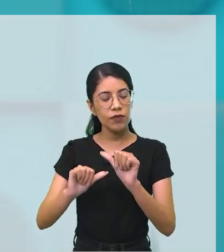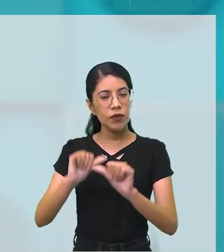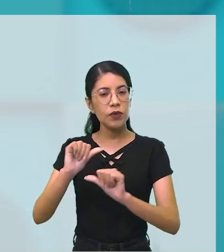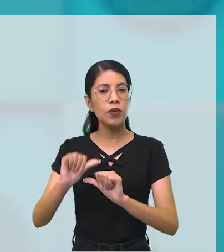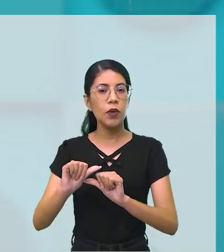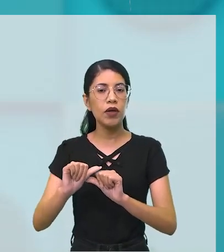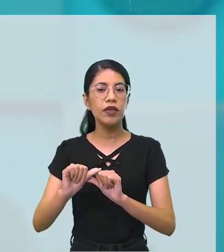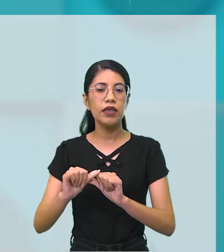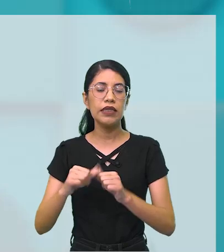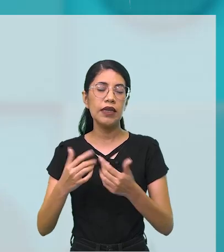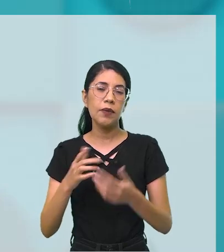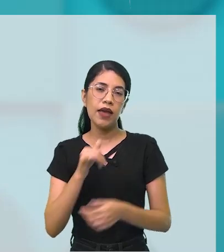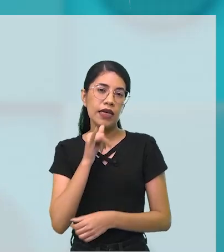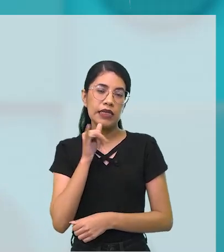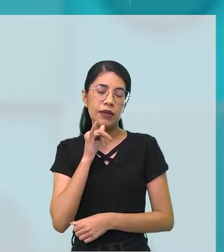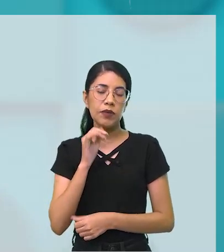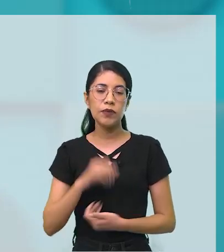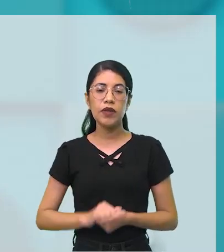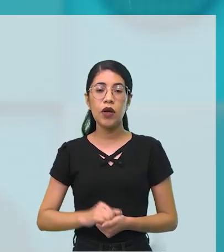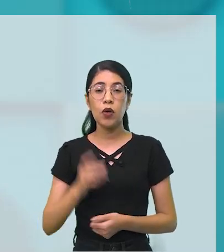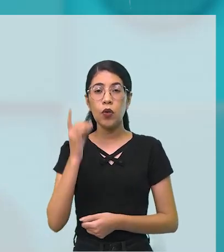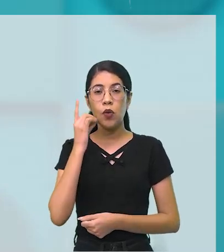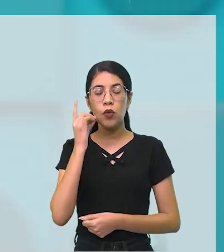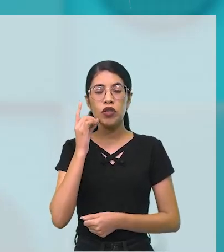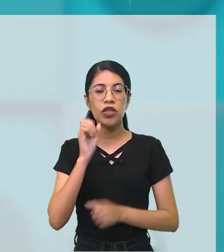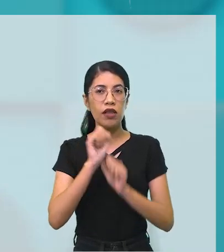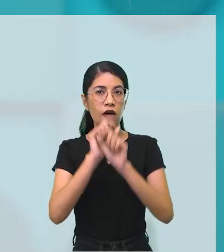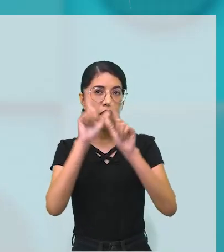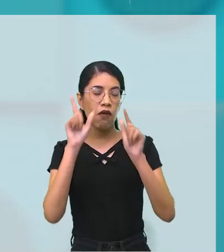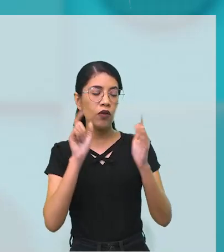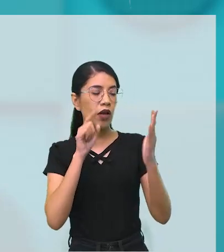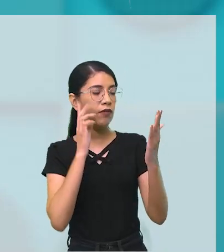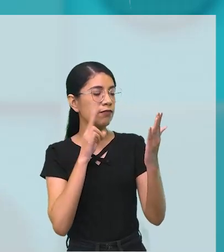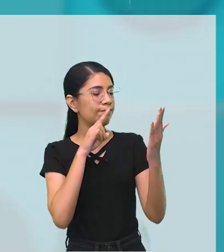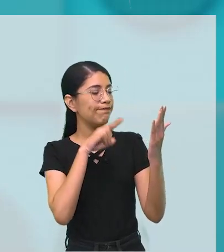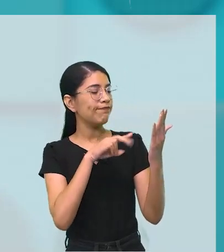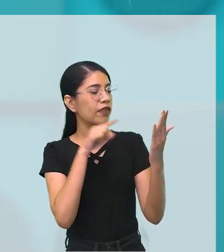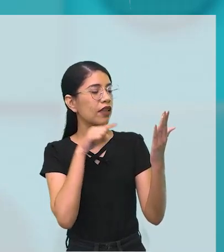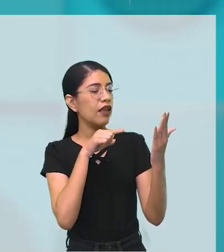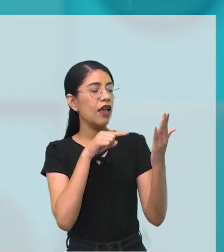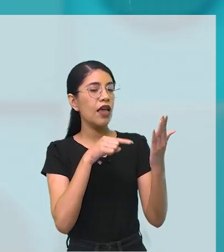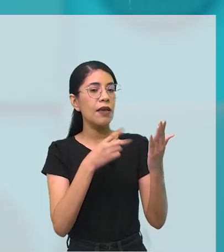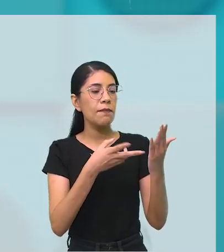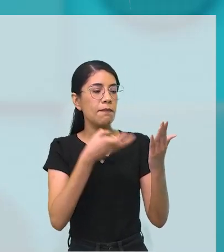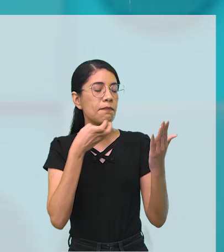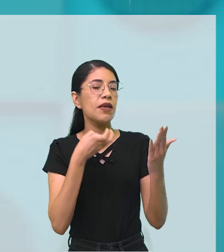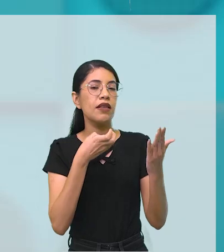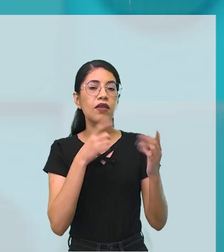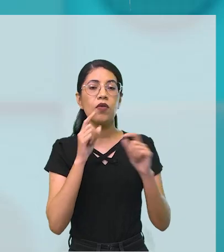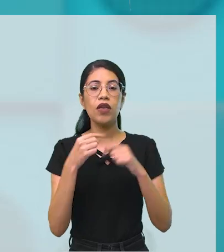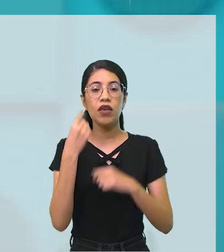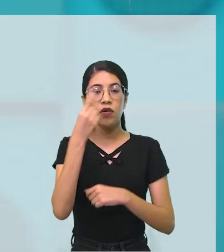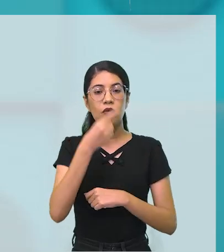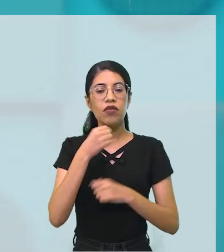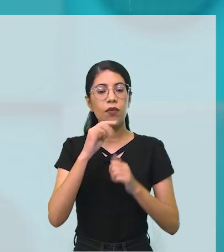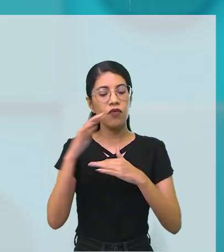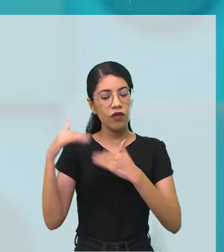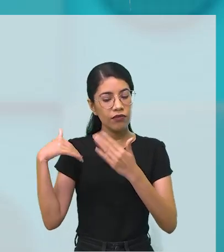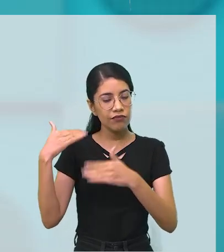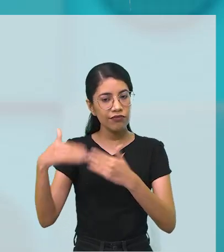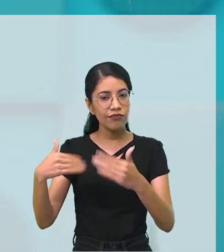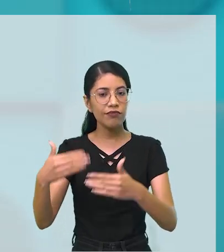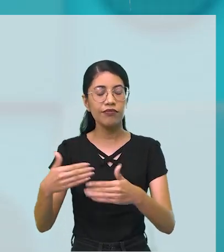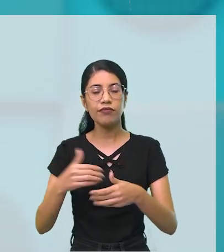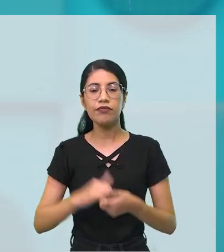se ela um belo dia se olhou no espelho e viu o tempo no seu rosto,